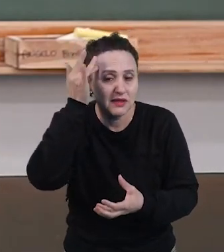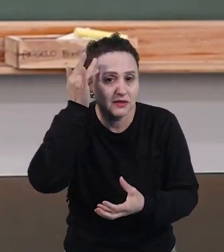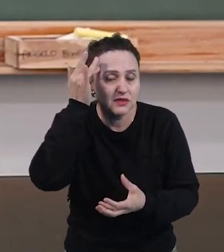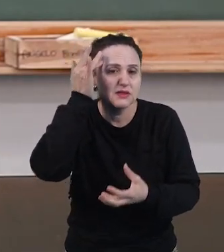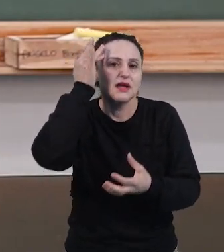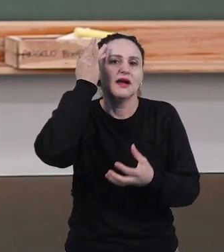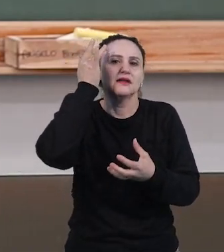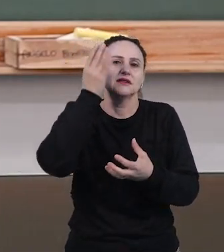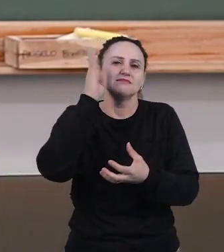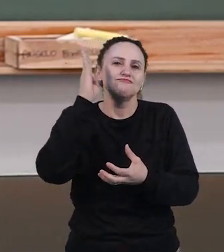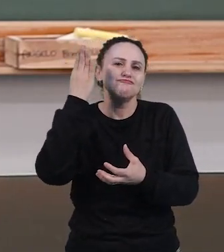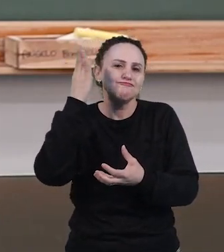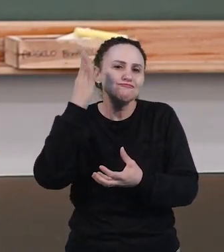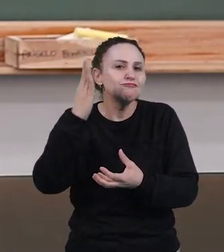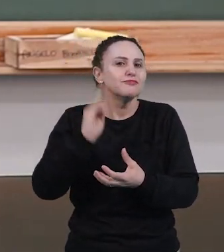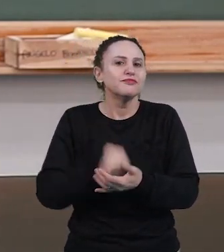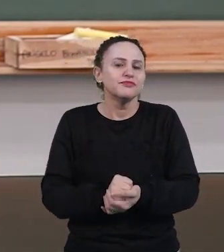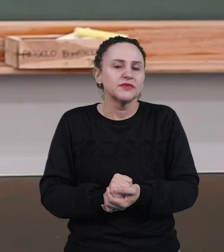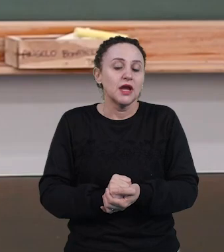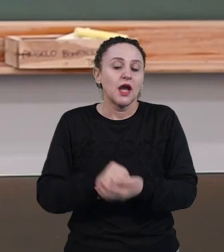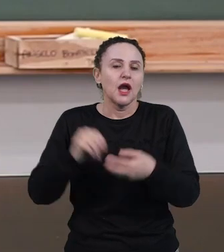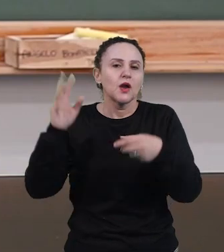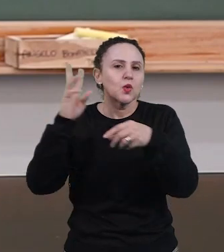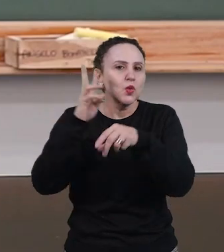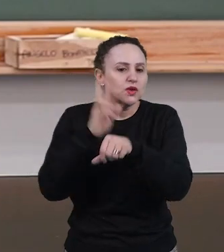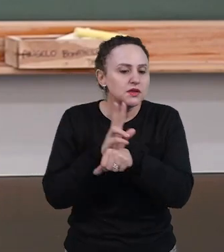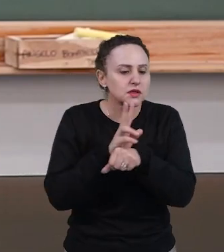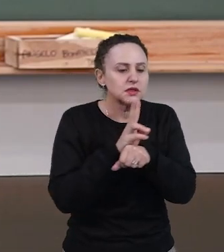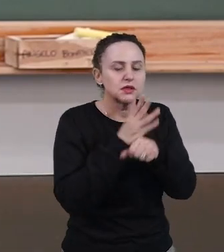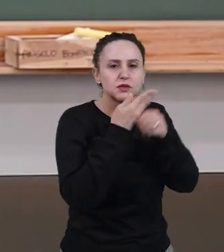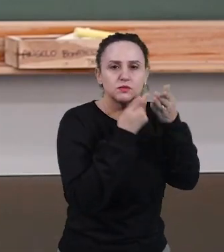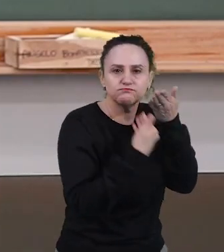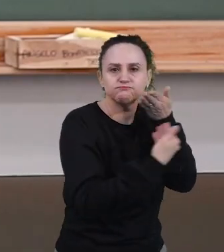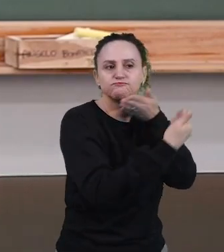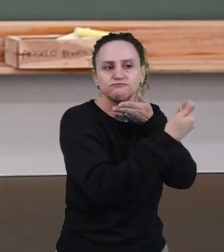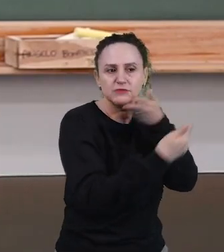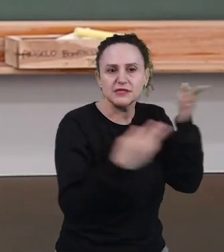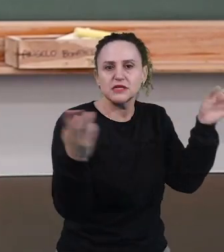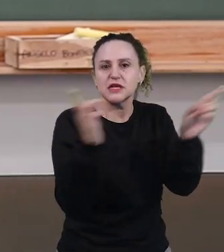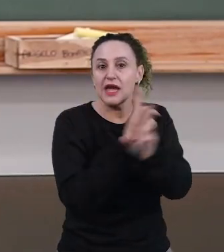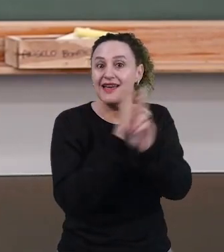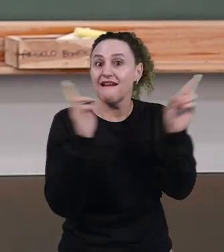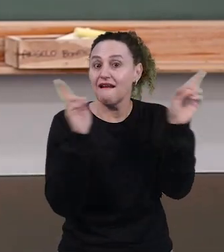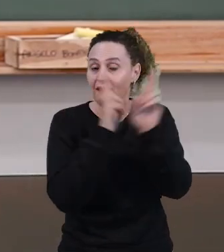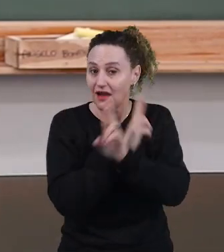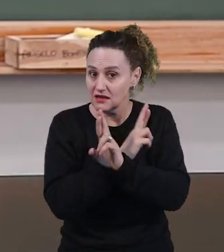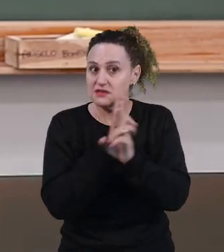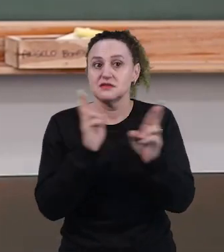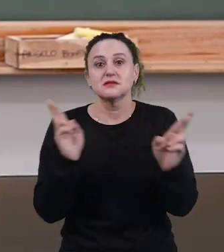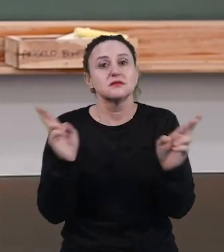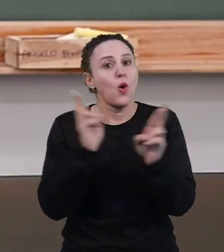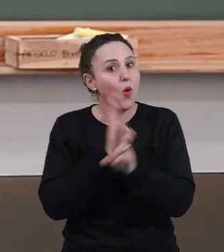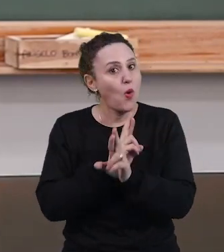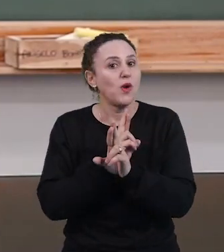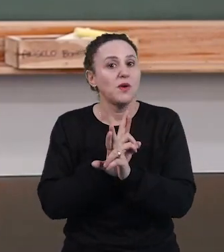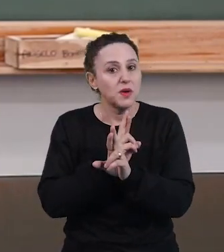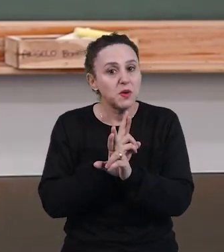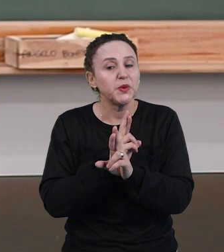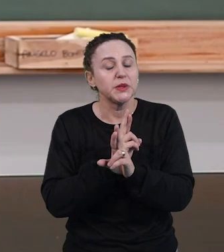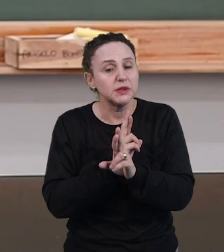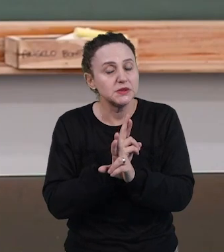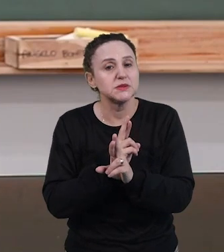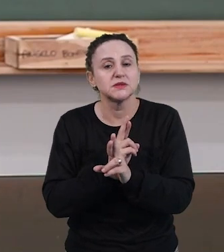questão, não descuidando das questões de relação, né? Ele não foca só nas questões de maturidade, mas ele olha para as